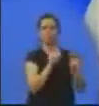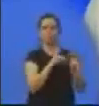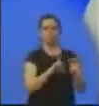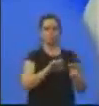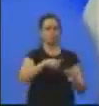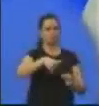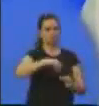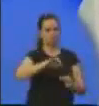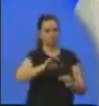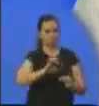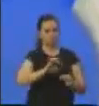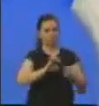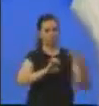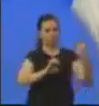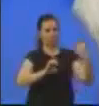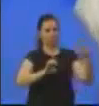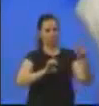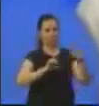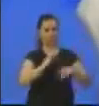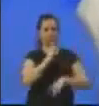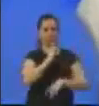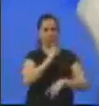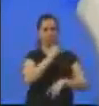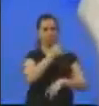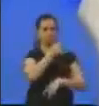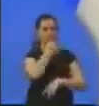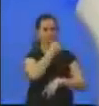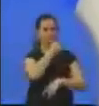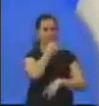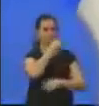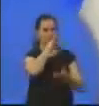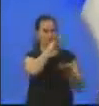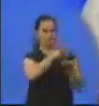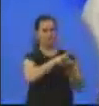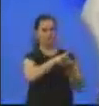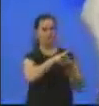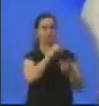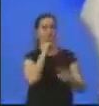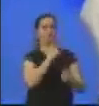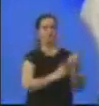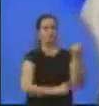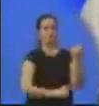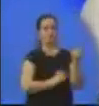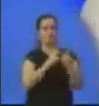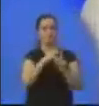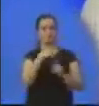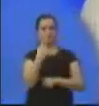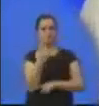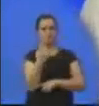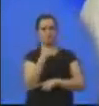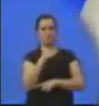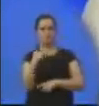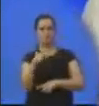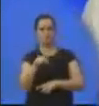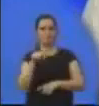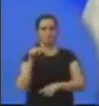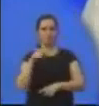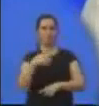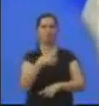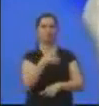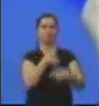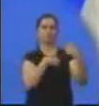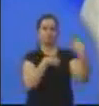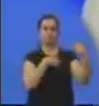limite fundamental, quando eu tenho o original, ele é 1 mais 1 sobre x. Essa é a